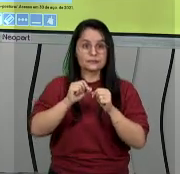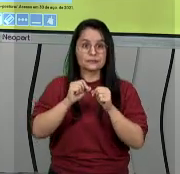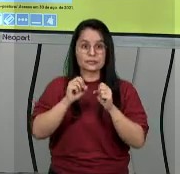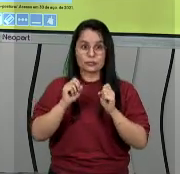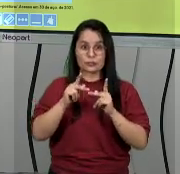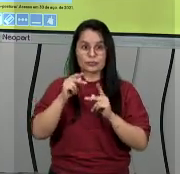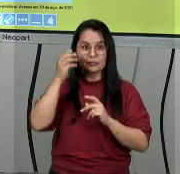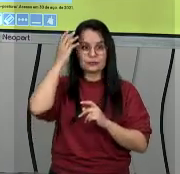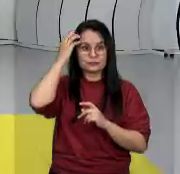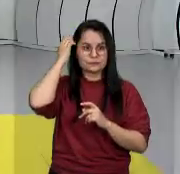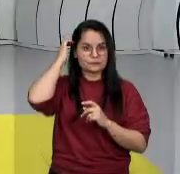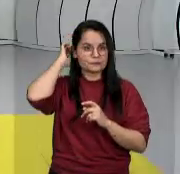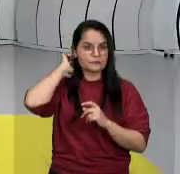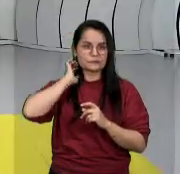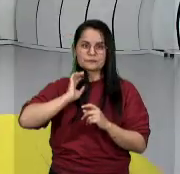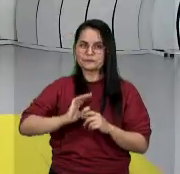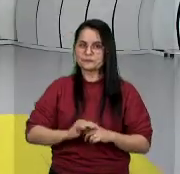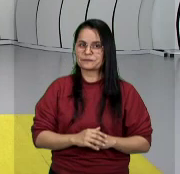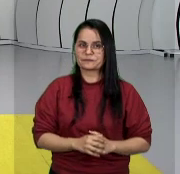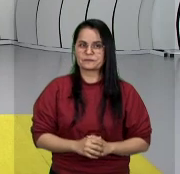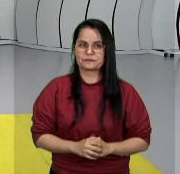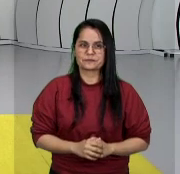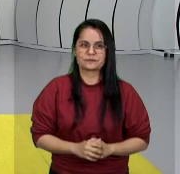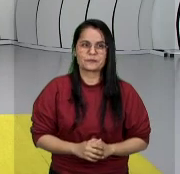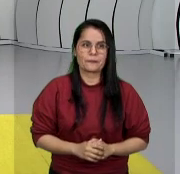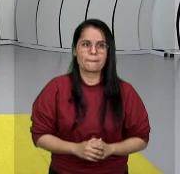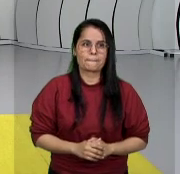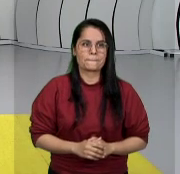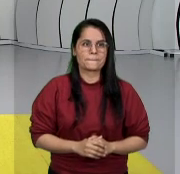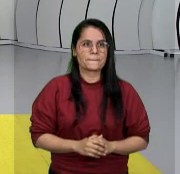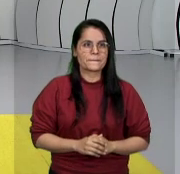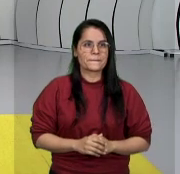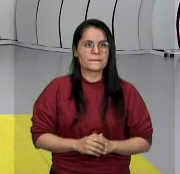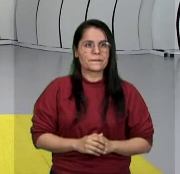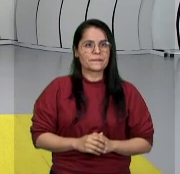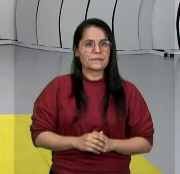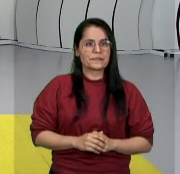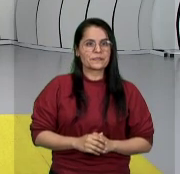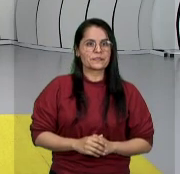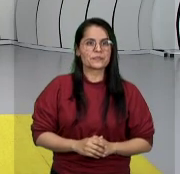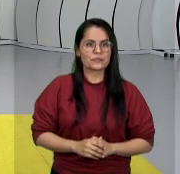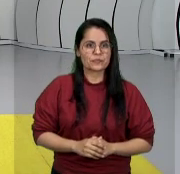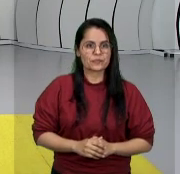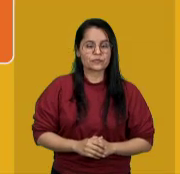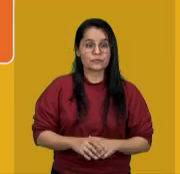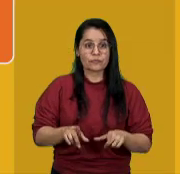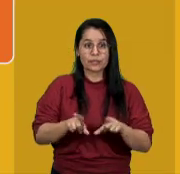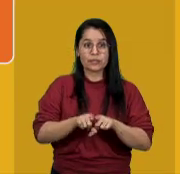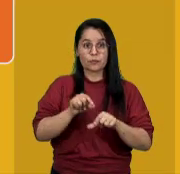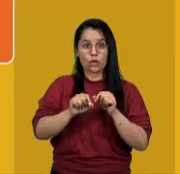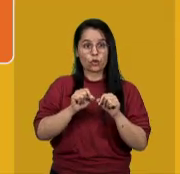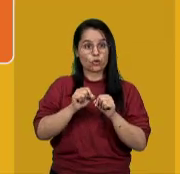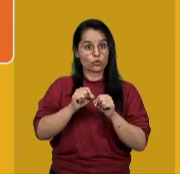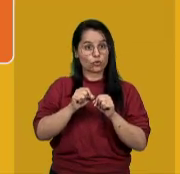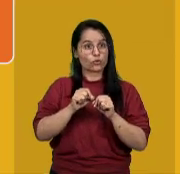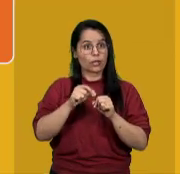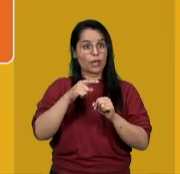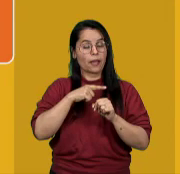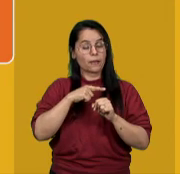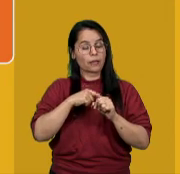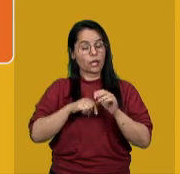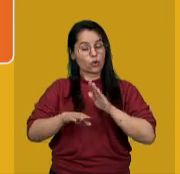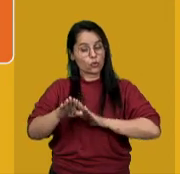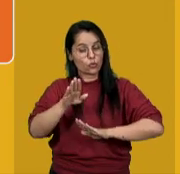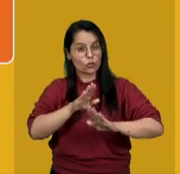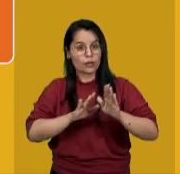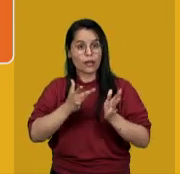fazer. Também, para nós cuidarmos da nossa